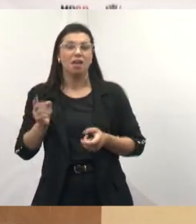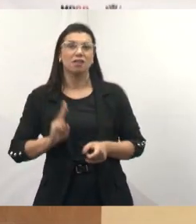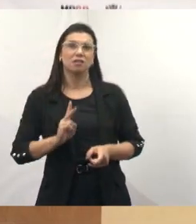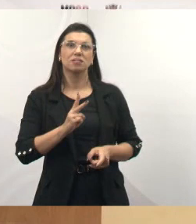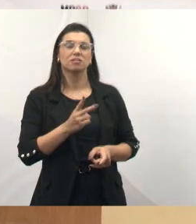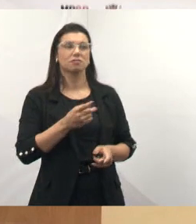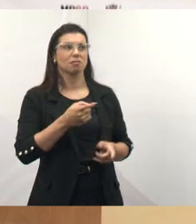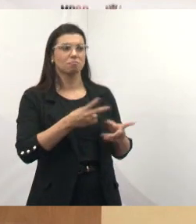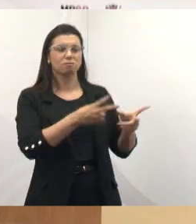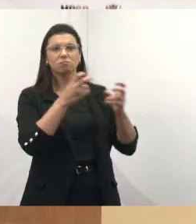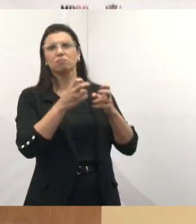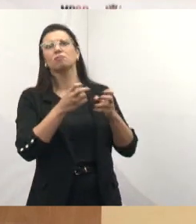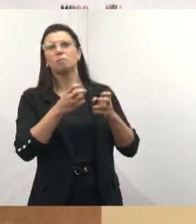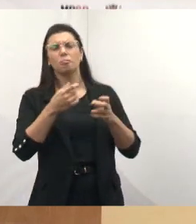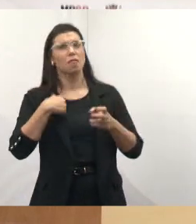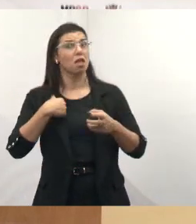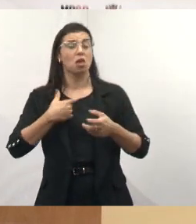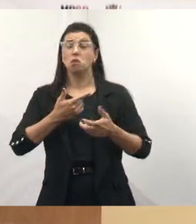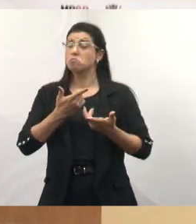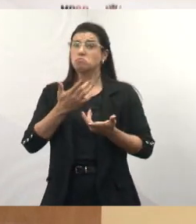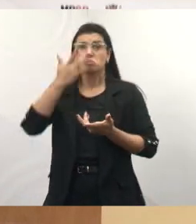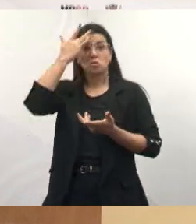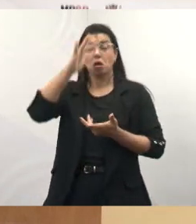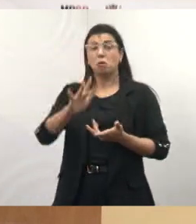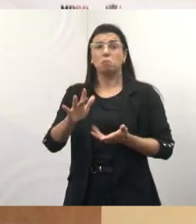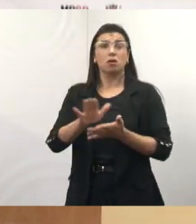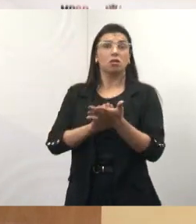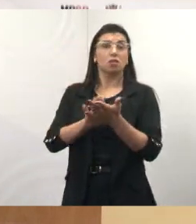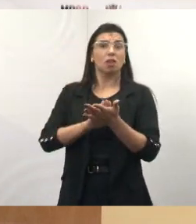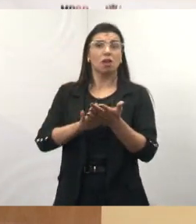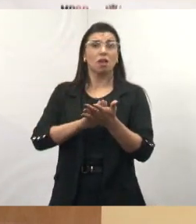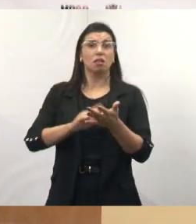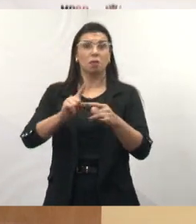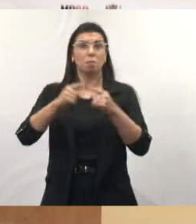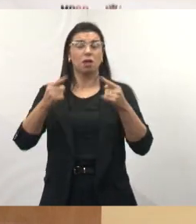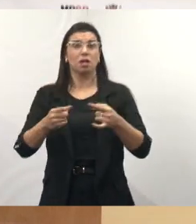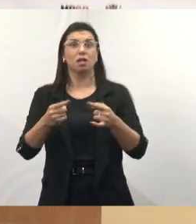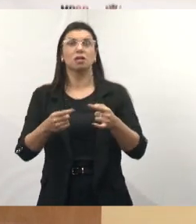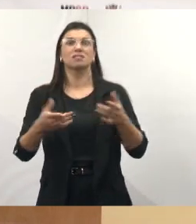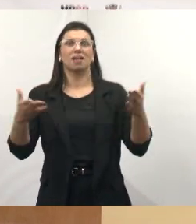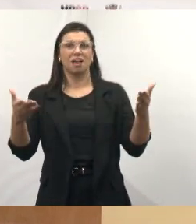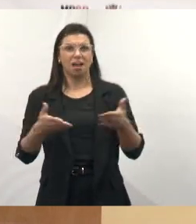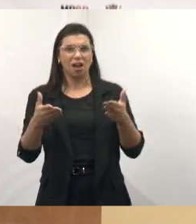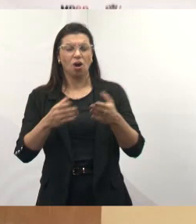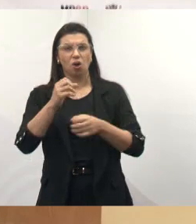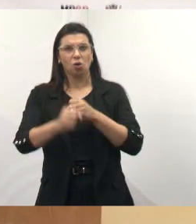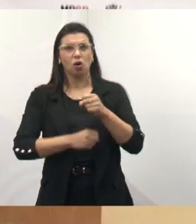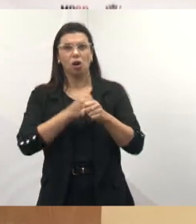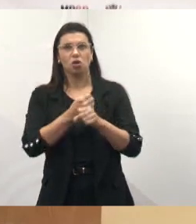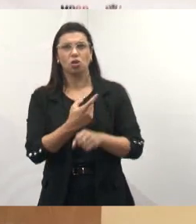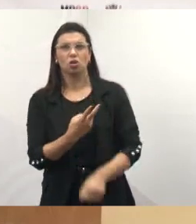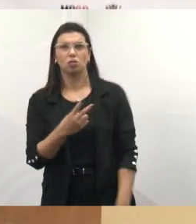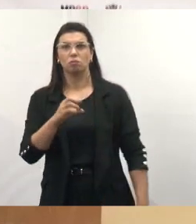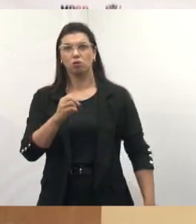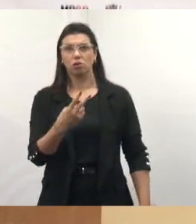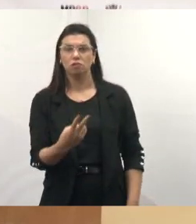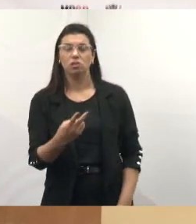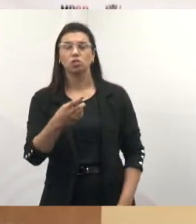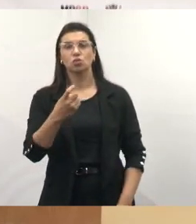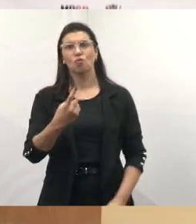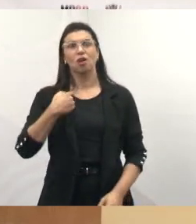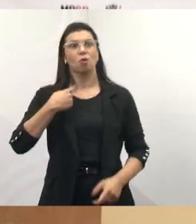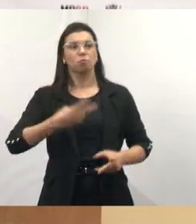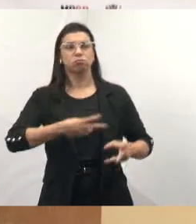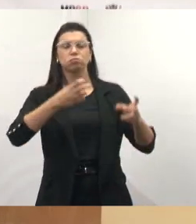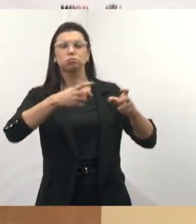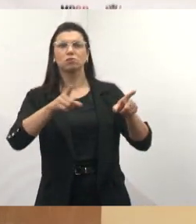tudo isso que acontecia no nosso município antes de estar aqui na vereança. Eu comecei a perceber tudo isso em 2021 e bravamente e